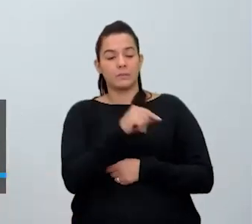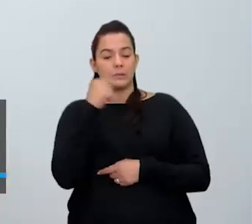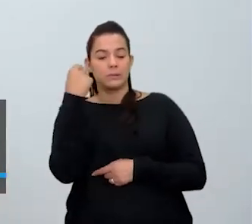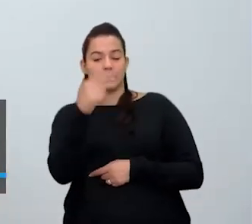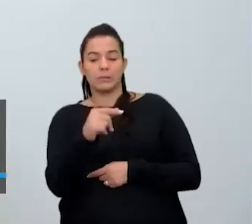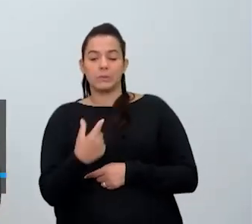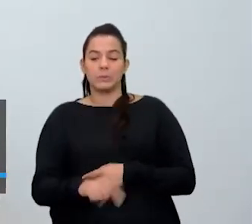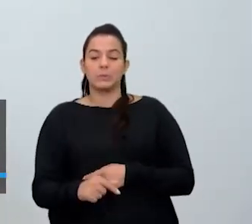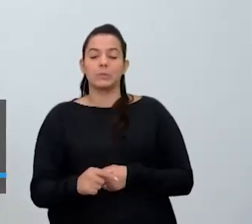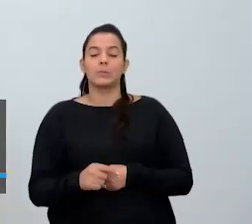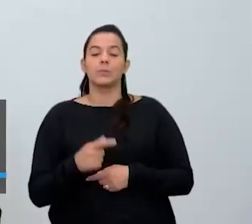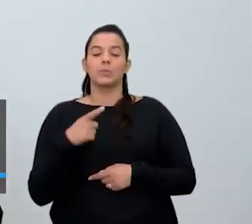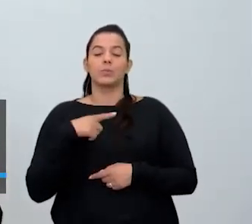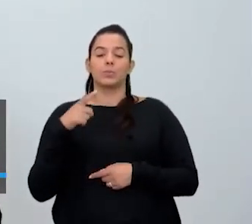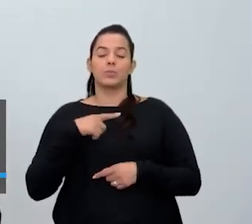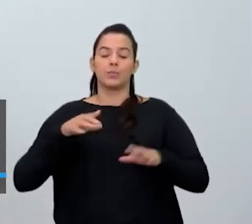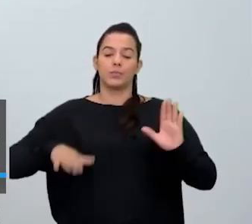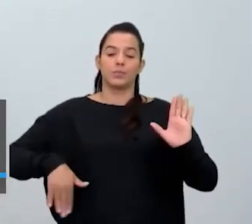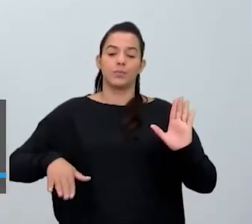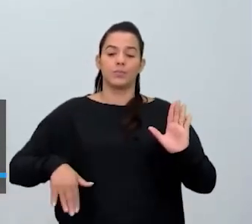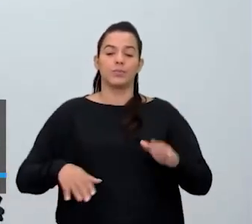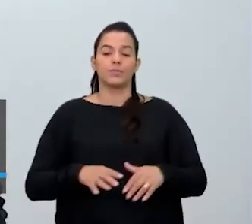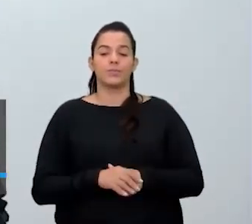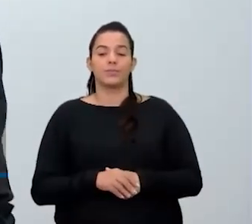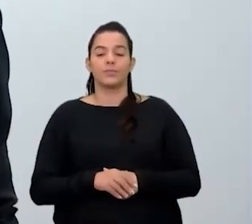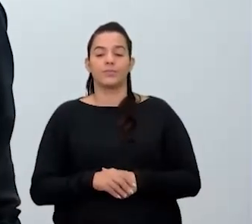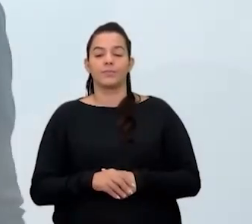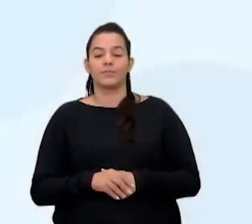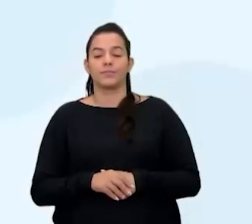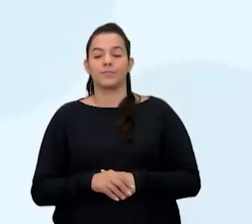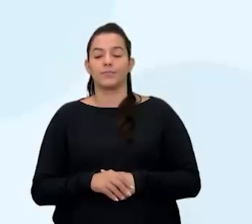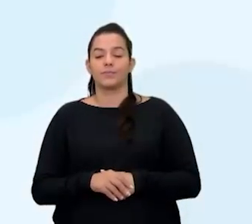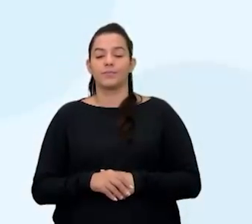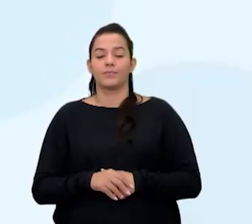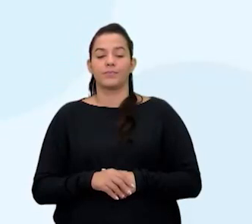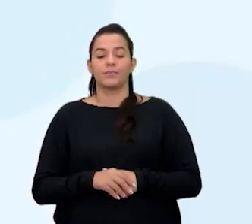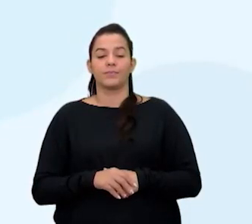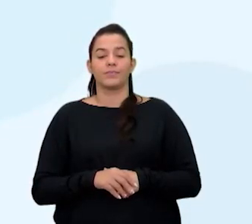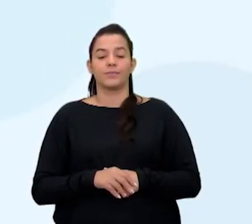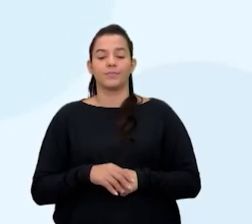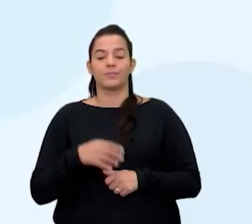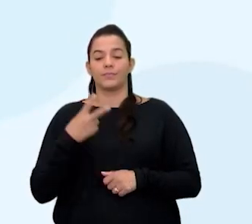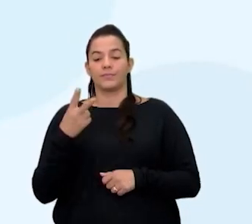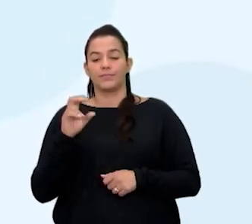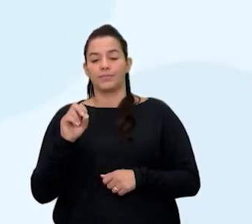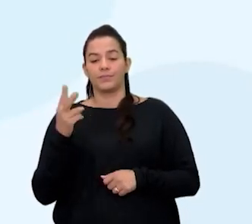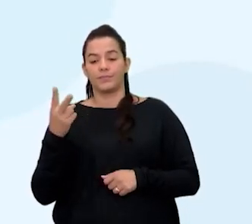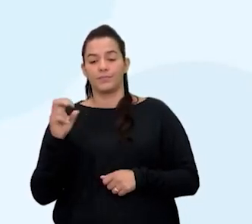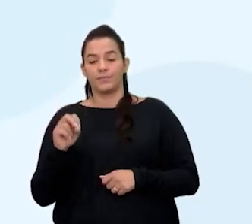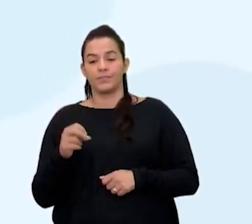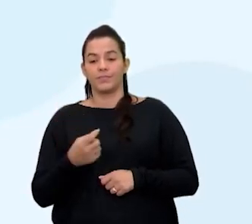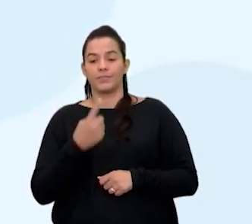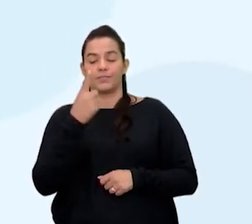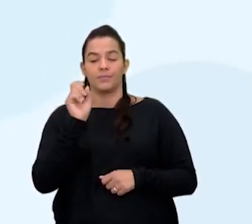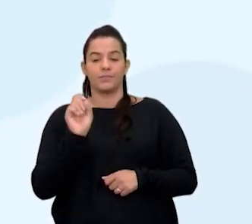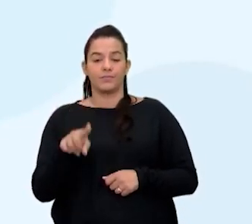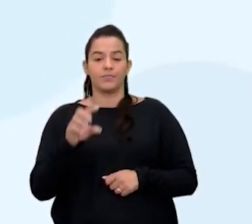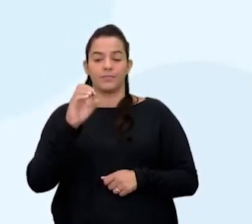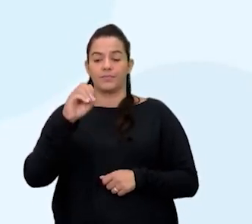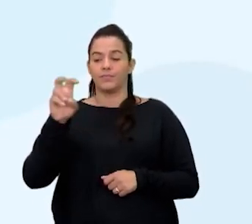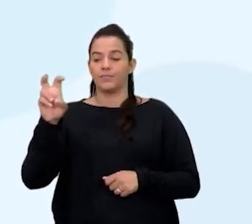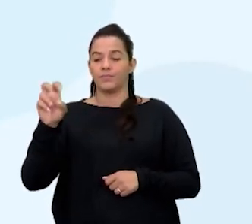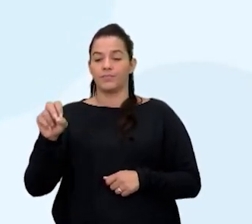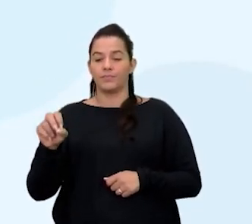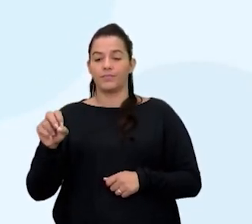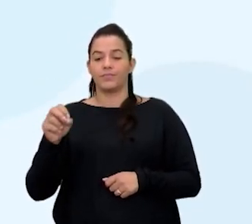né, praticamente numa praia. Olha lá no LED, em 2020, nós tivemos 1.050